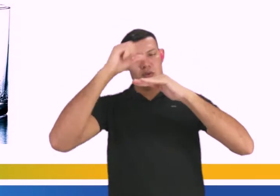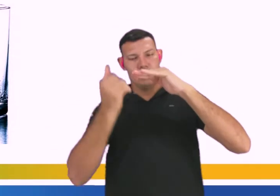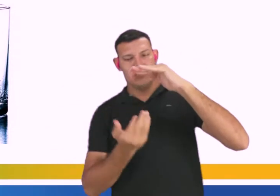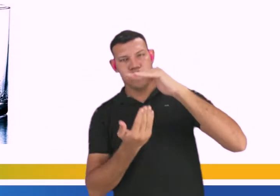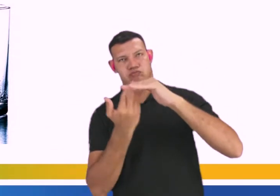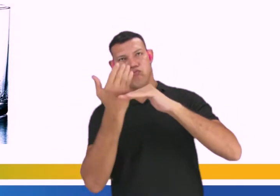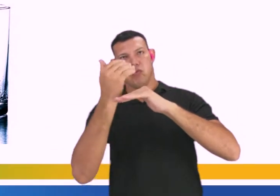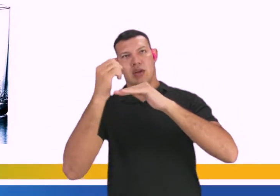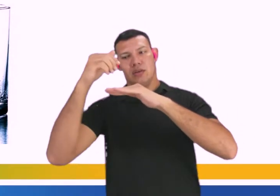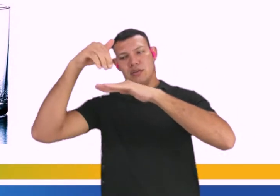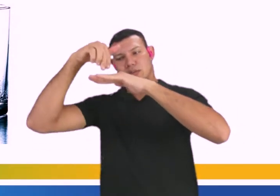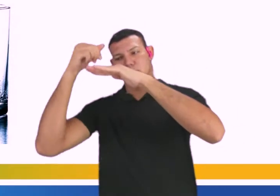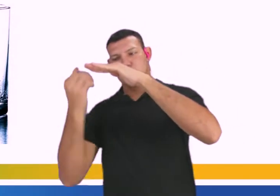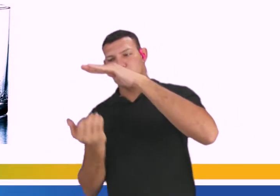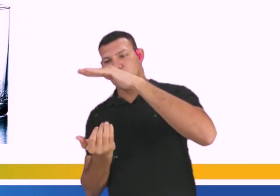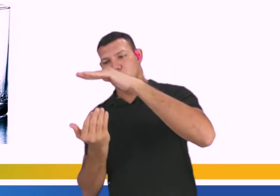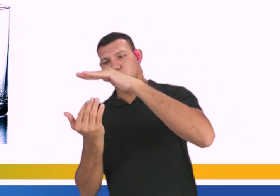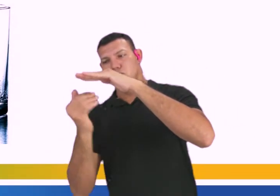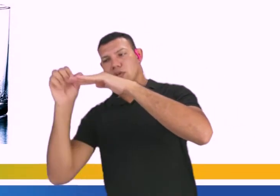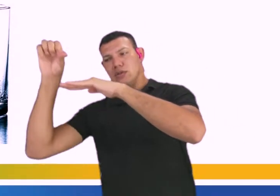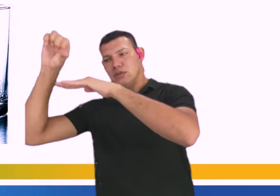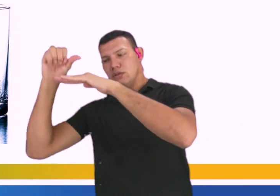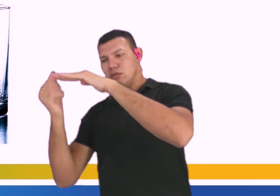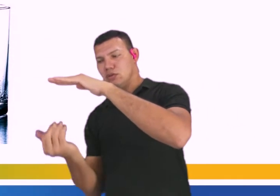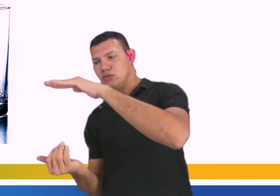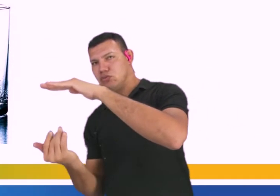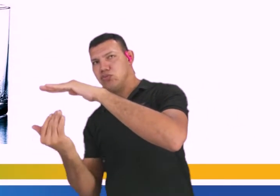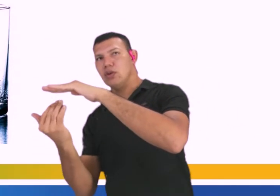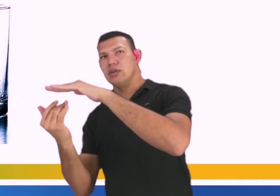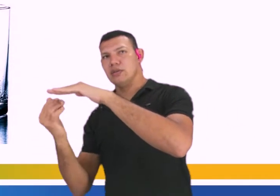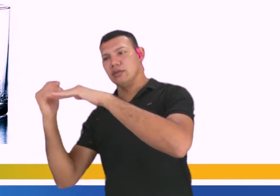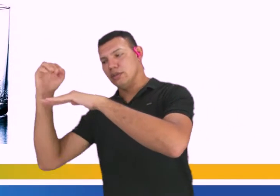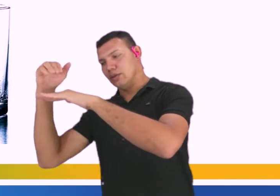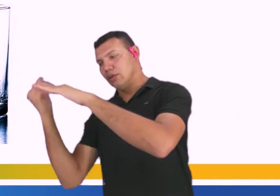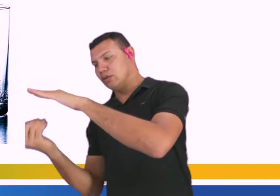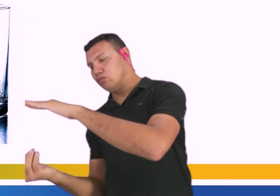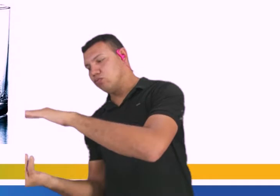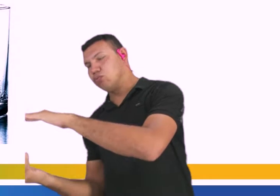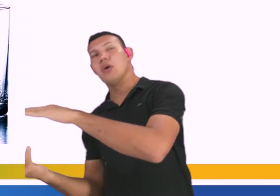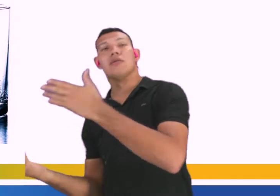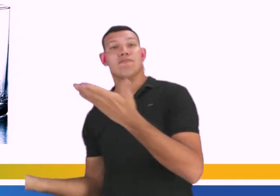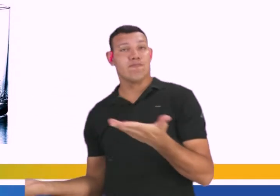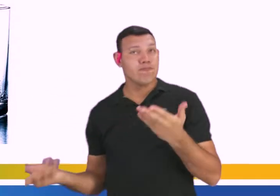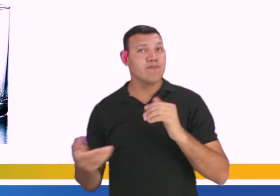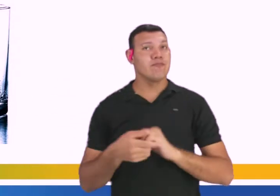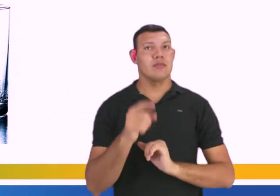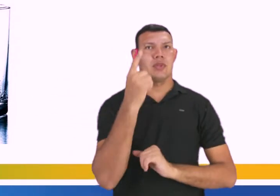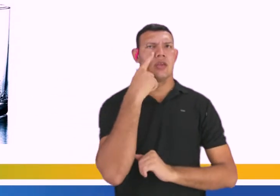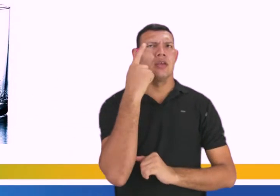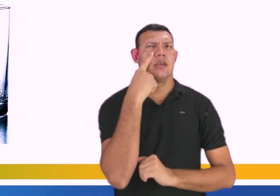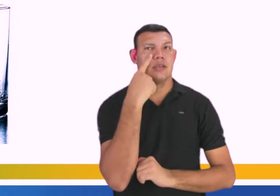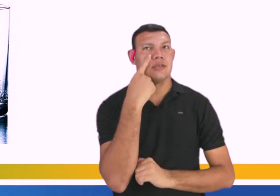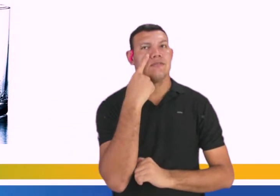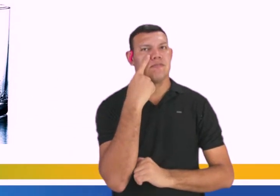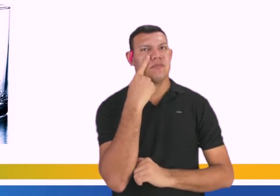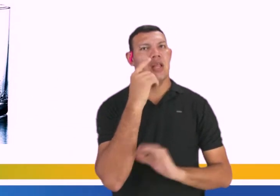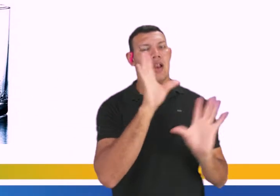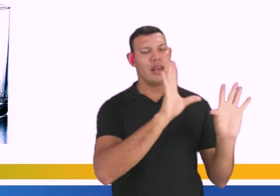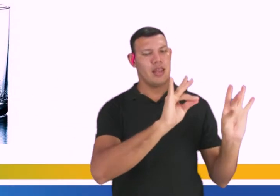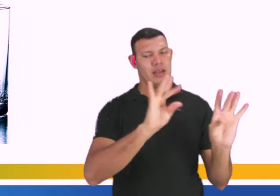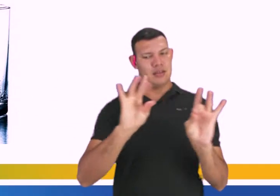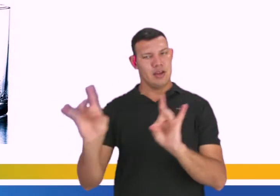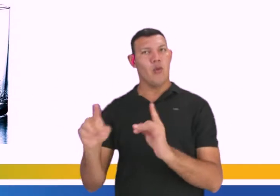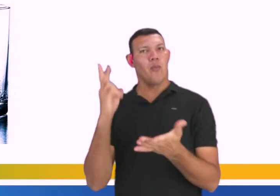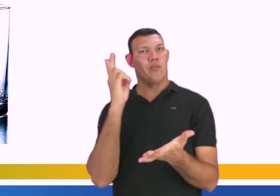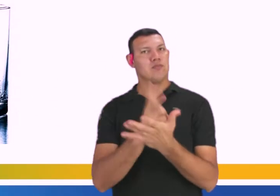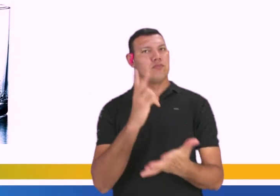É a mesma substância? Sim. Quer dizer que tem a mesma densidade, por exemplo? Sim. Mas o que acontece é que a altura ou a quantidade de água ali